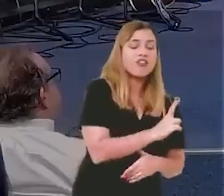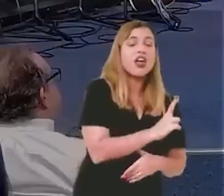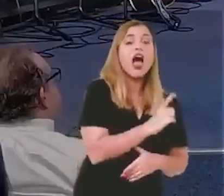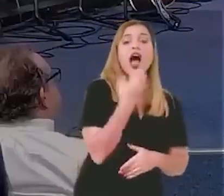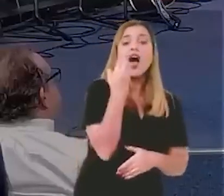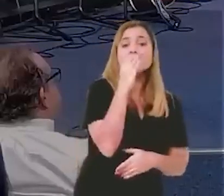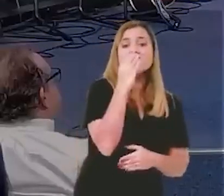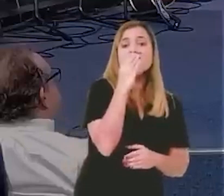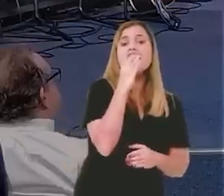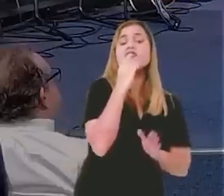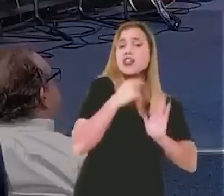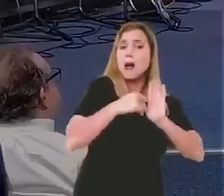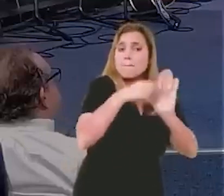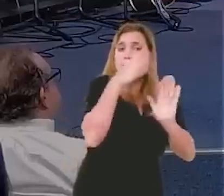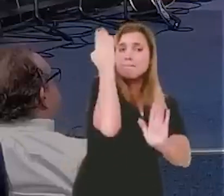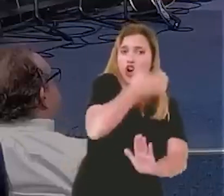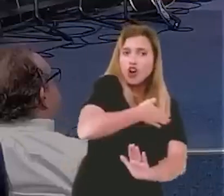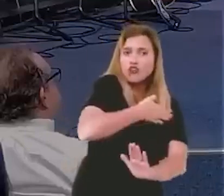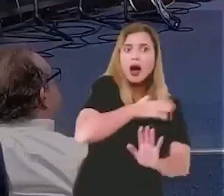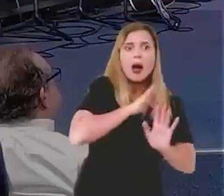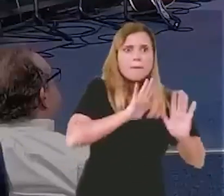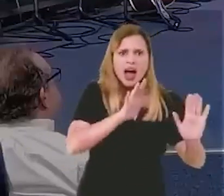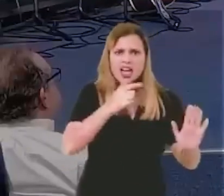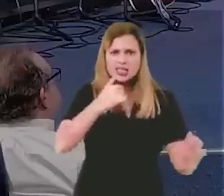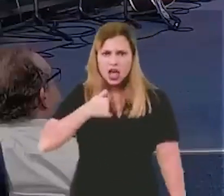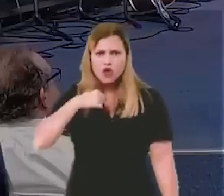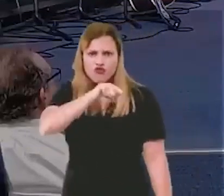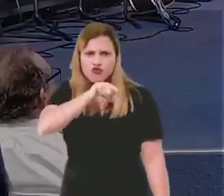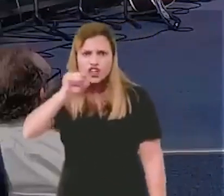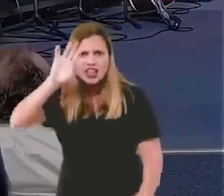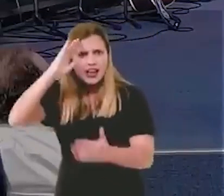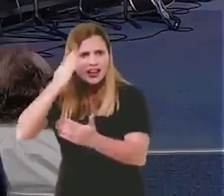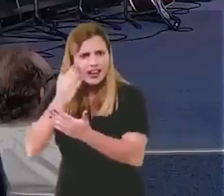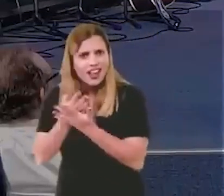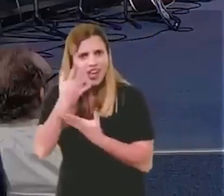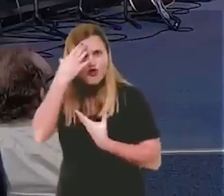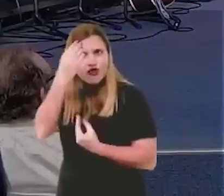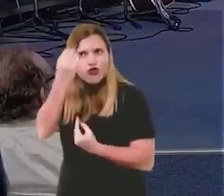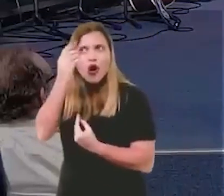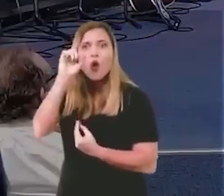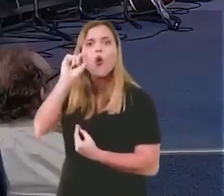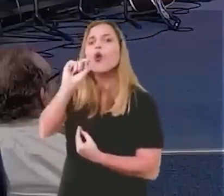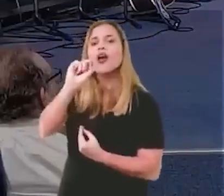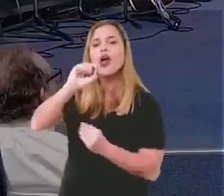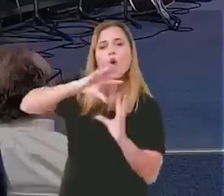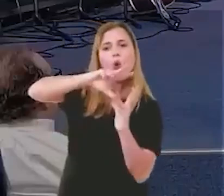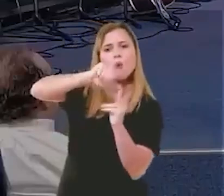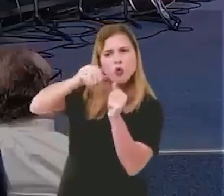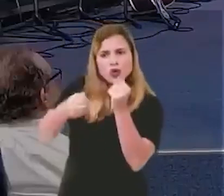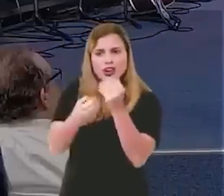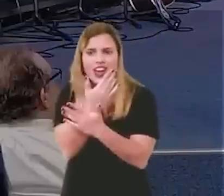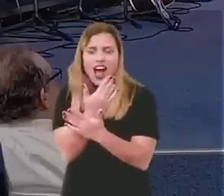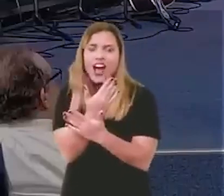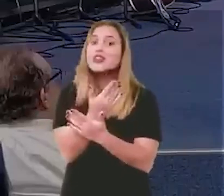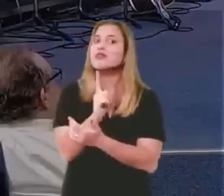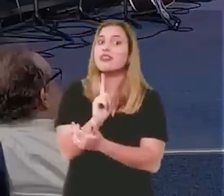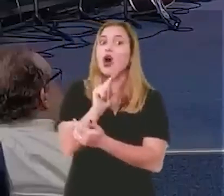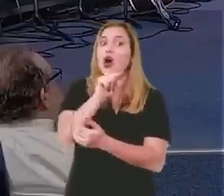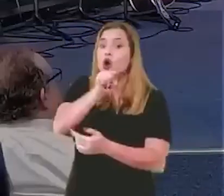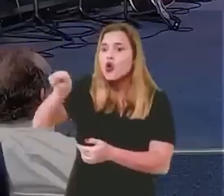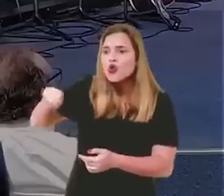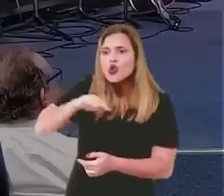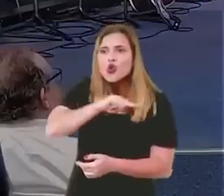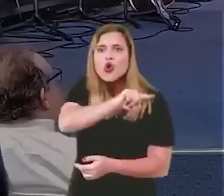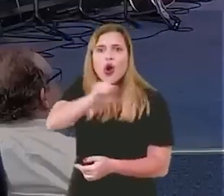prova. O que você e eu cremos pela fé não é que o mundo foi criado. O que você e eu cremos pela